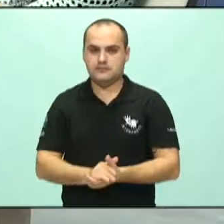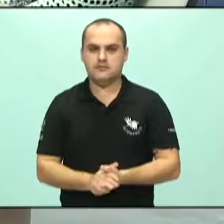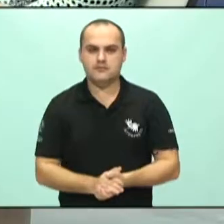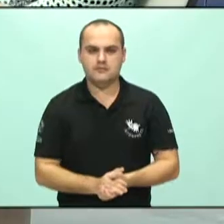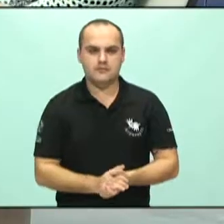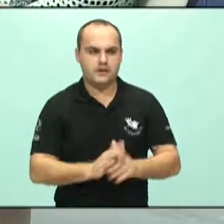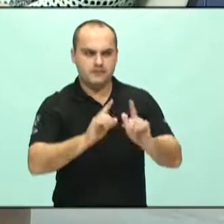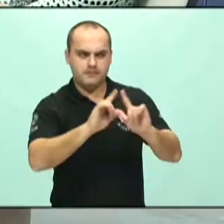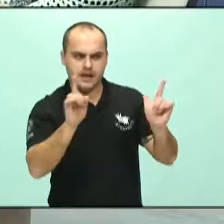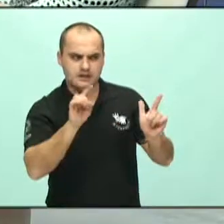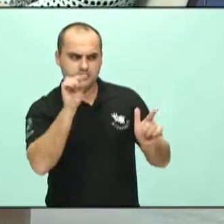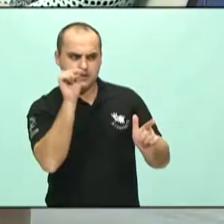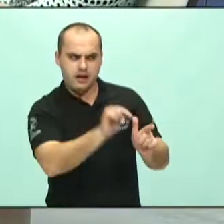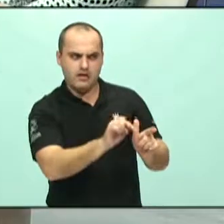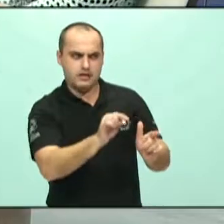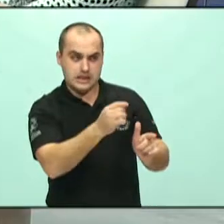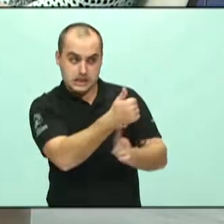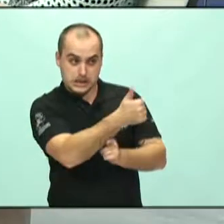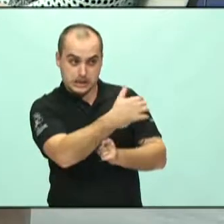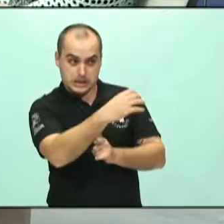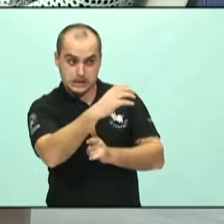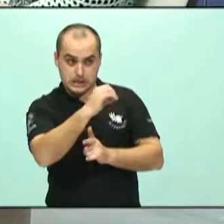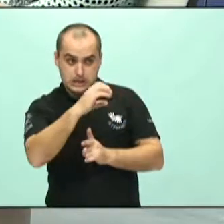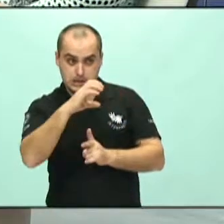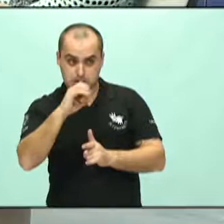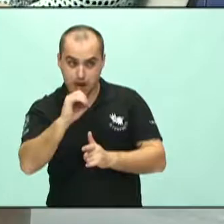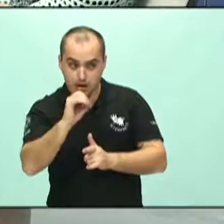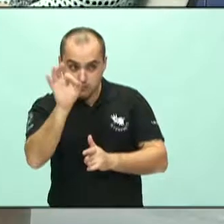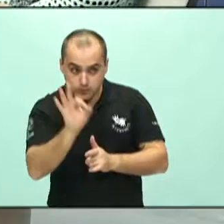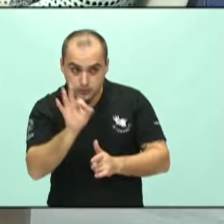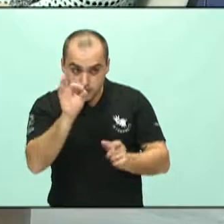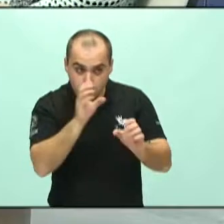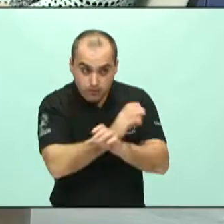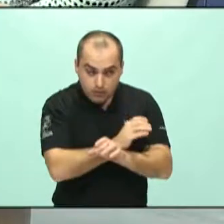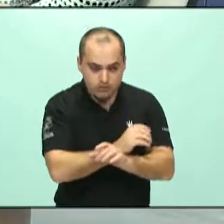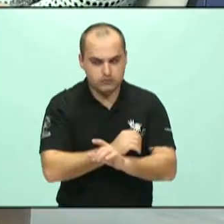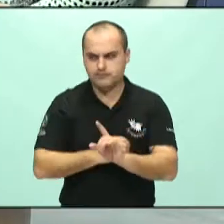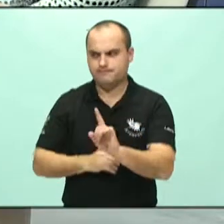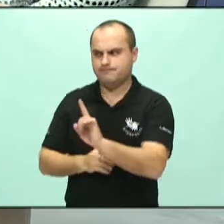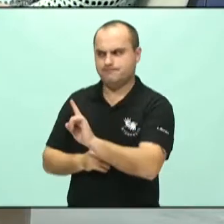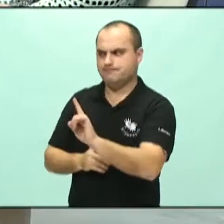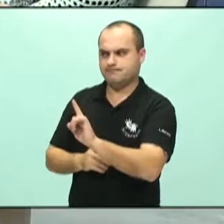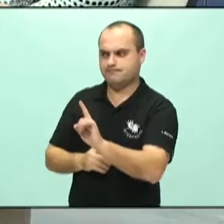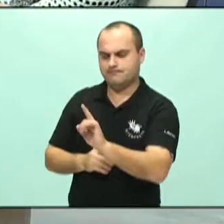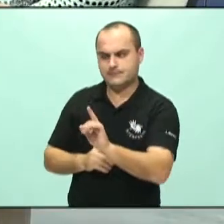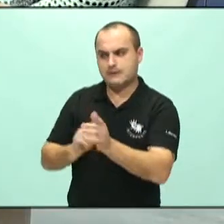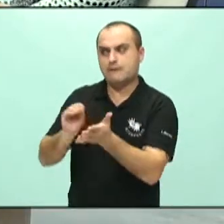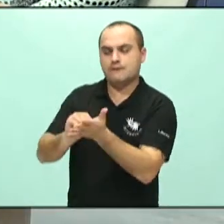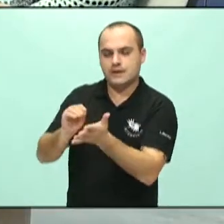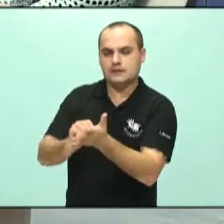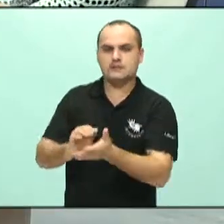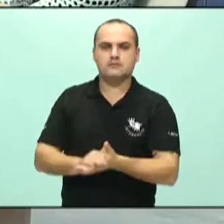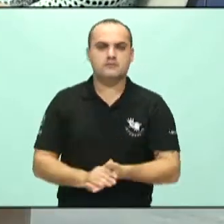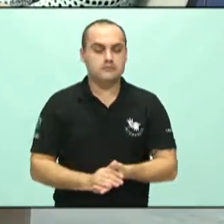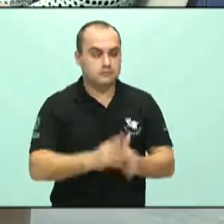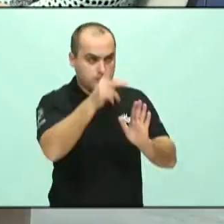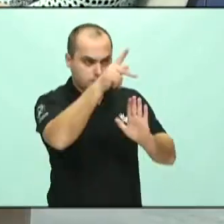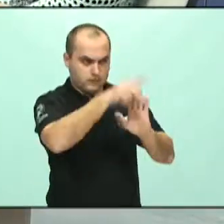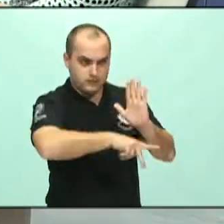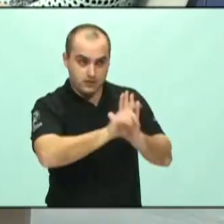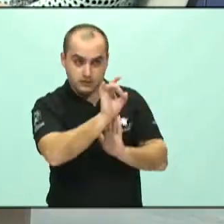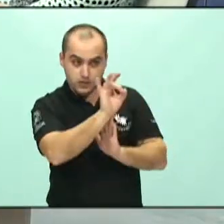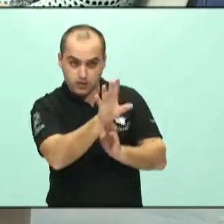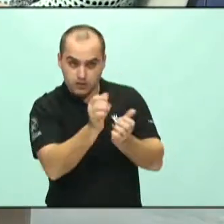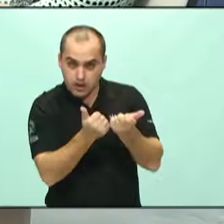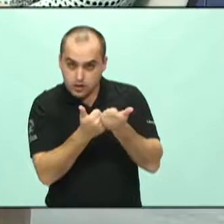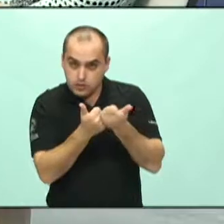forma integral. Ainda não está, então? Ainda não está. Ainda não está. Na verdade, o projeto ele vem apenas para dar um suporte